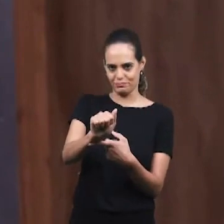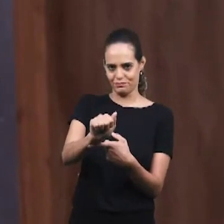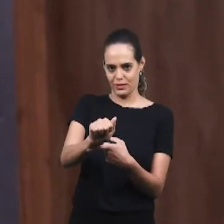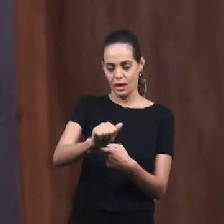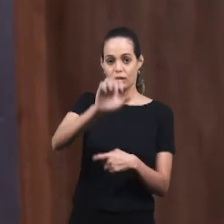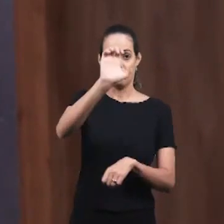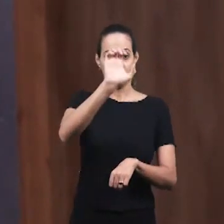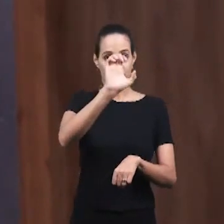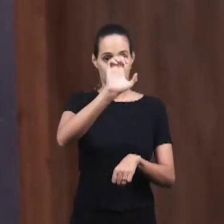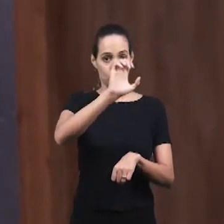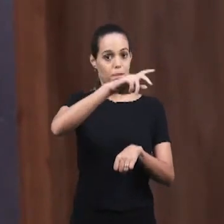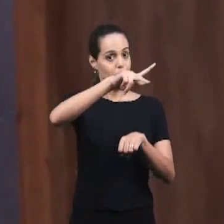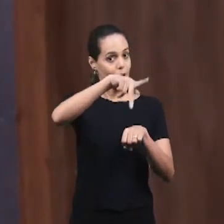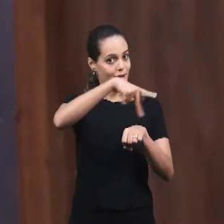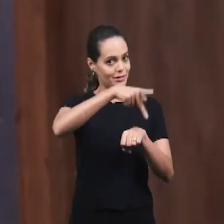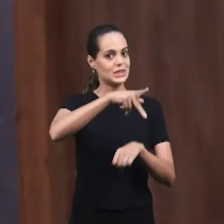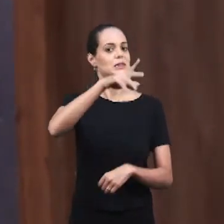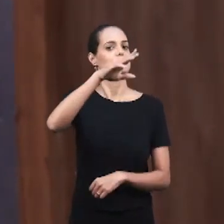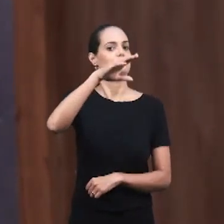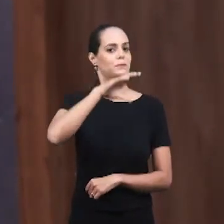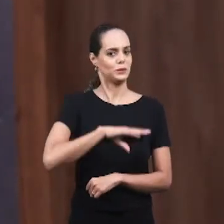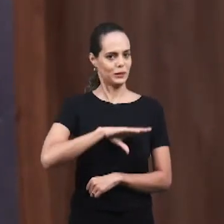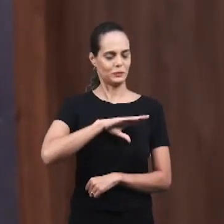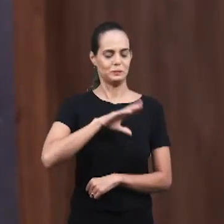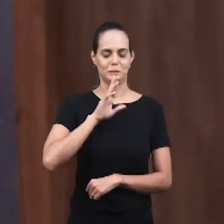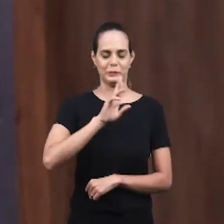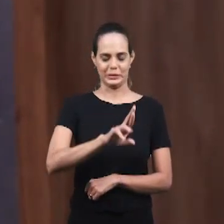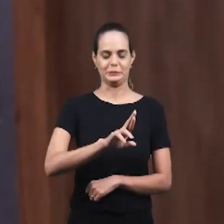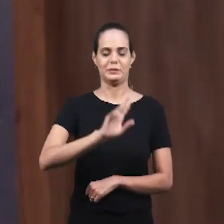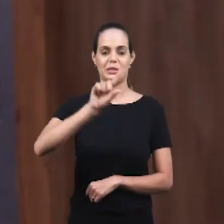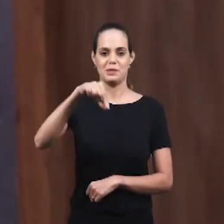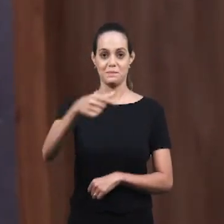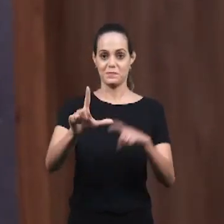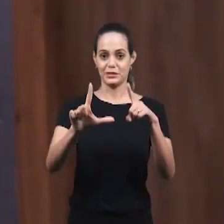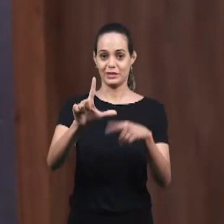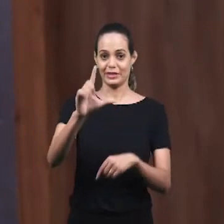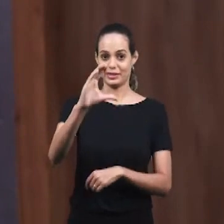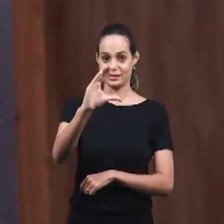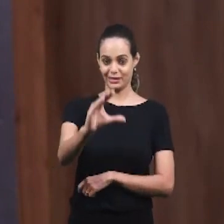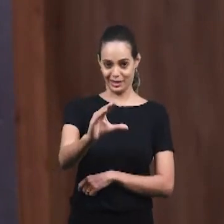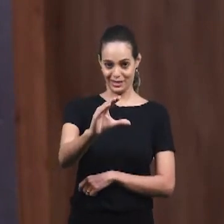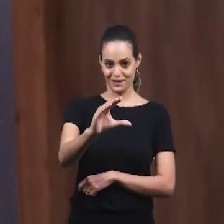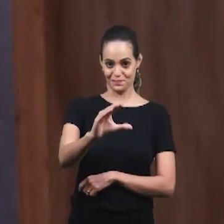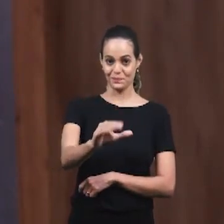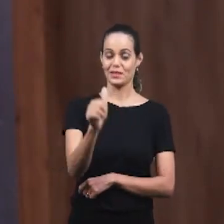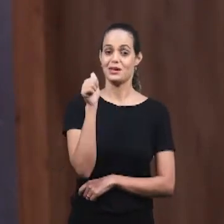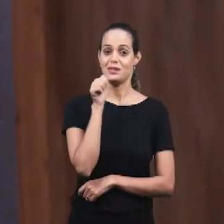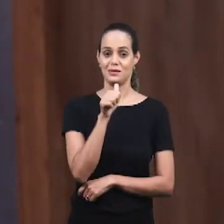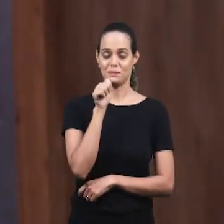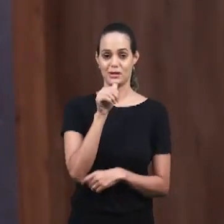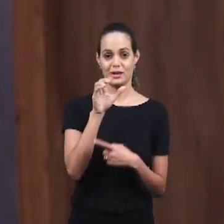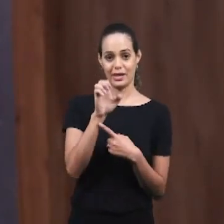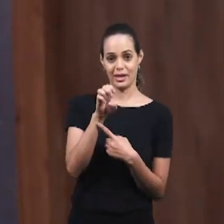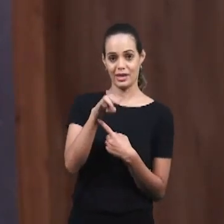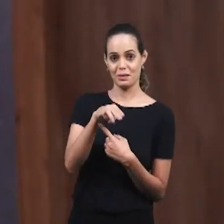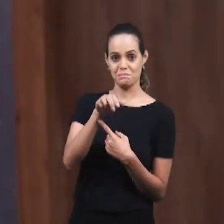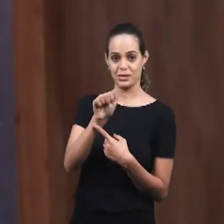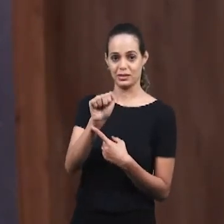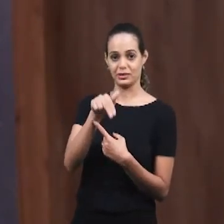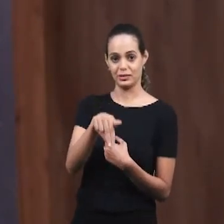Pau, em Lisboa, em Portugal, vai dar a segunda resposta. E depois a letra C será respondida pela